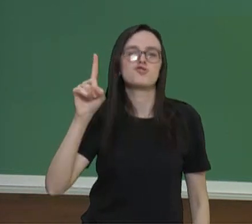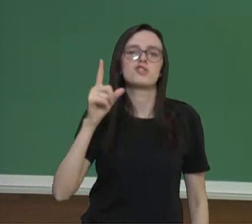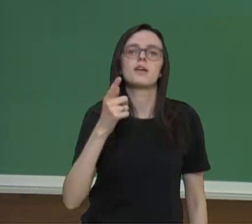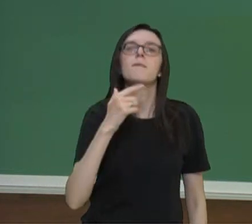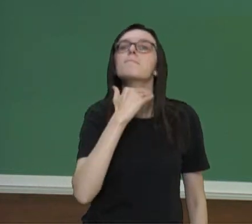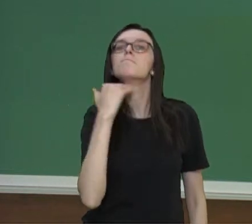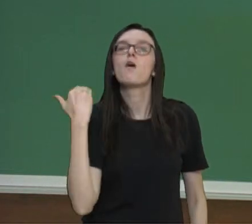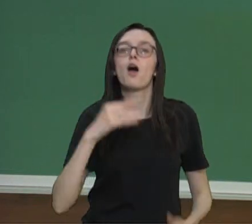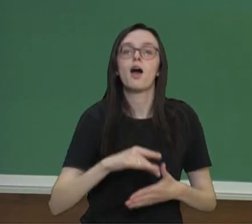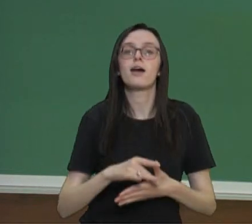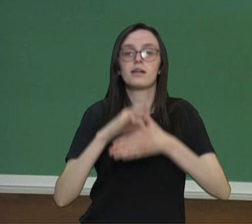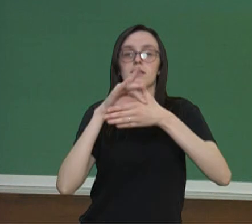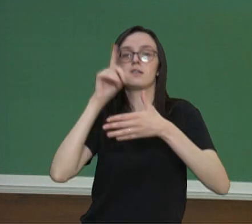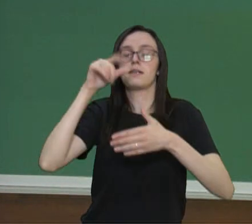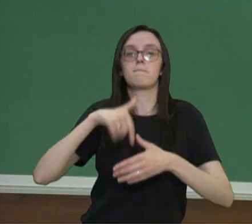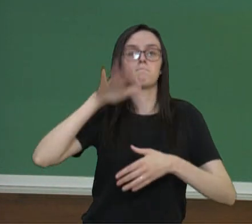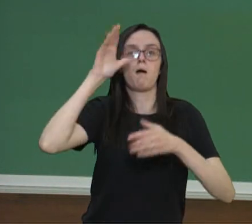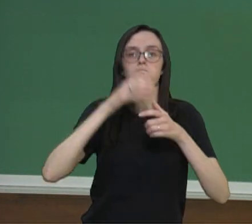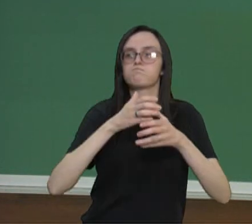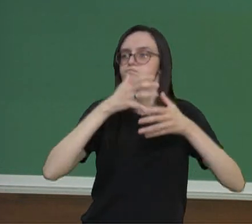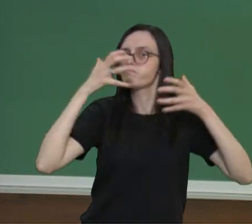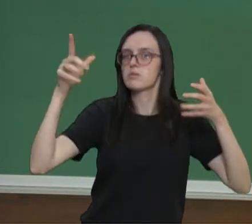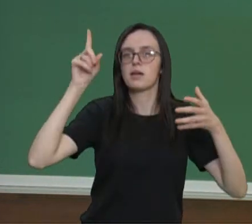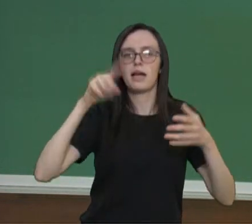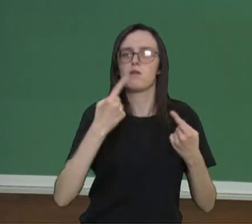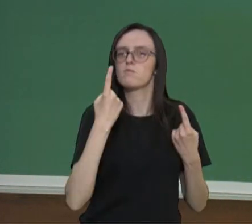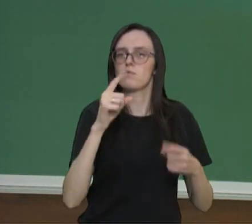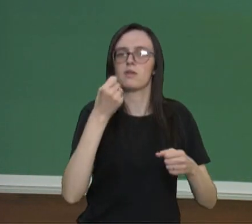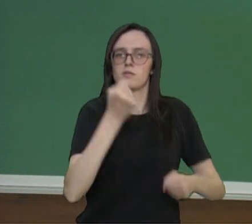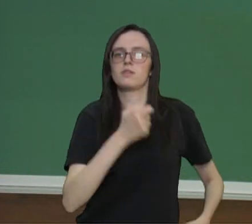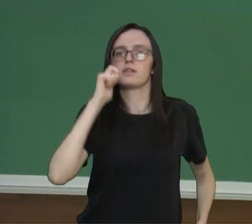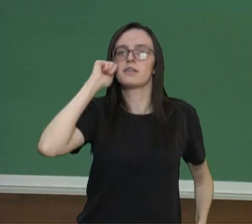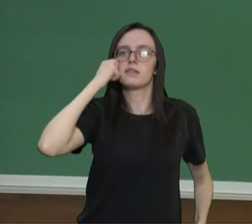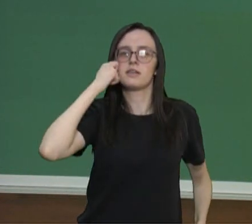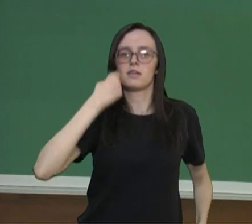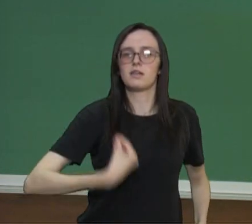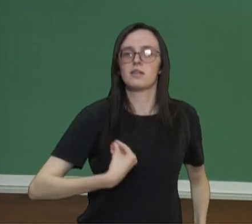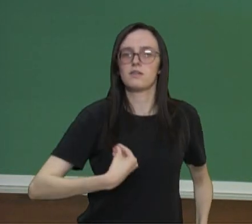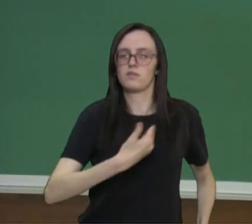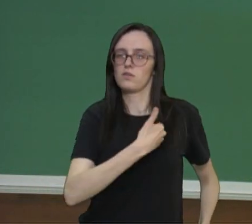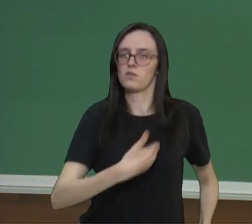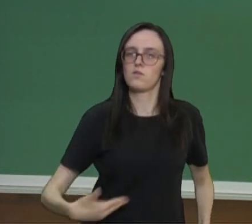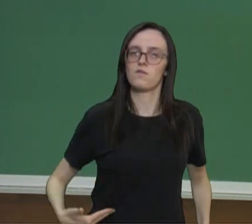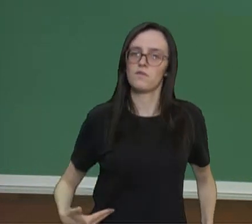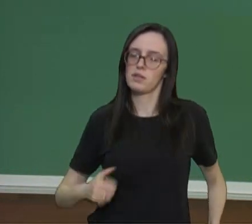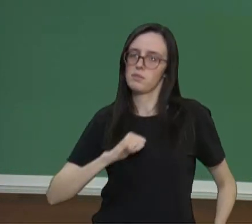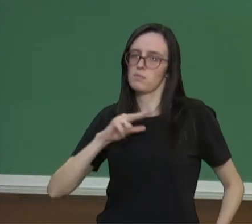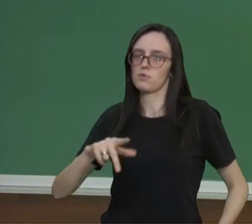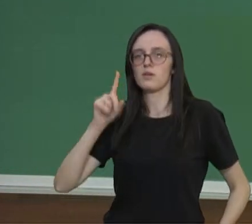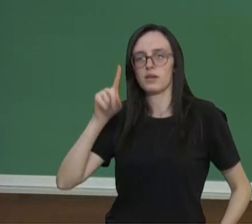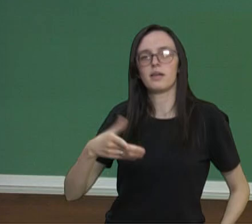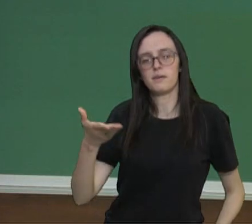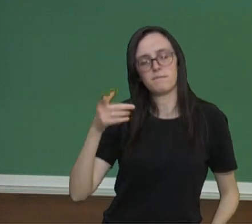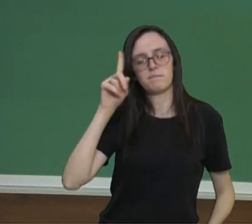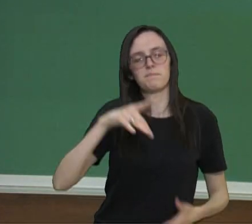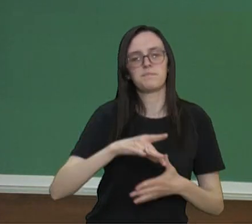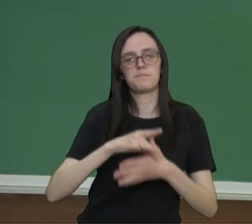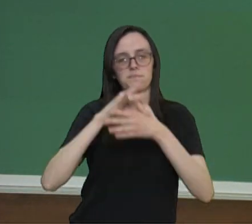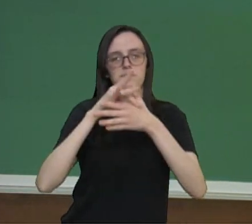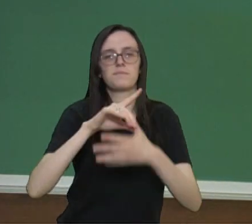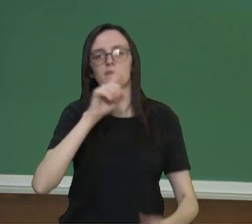do líder da maior resistência quilombola ao governo português, o líder do Quilombo dos Palmares,